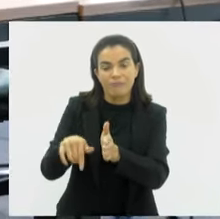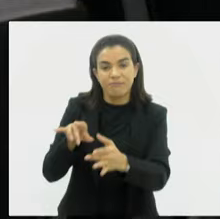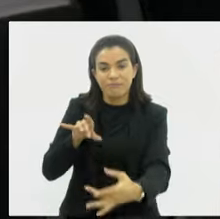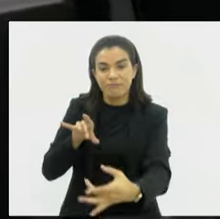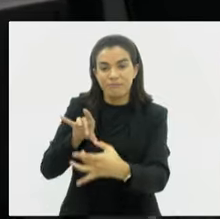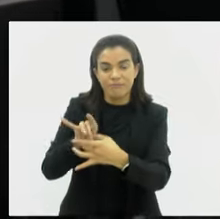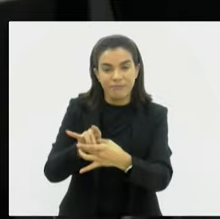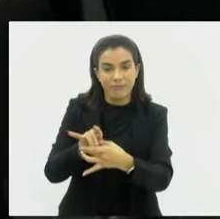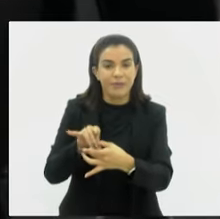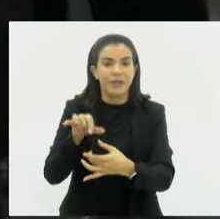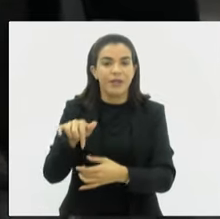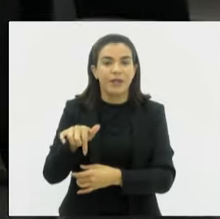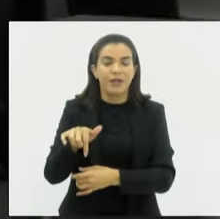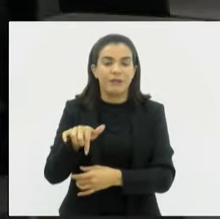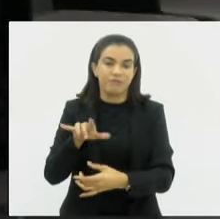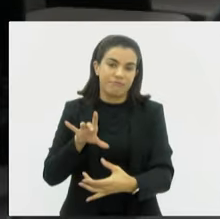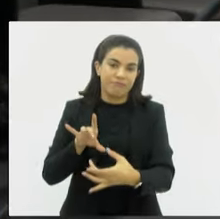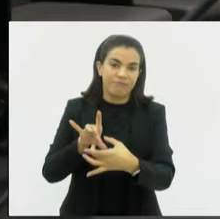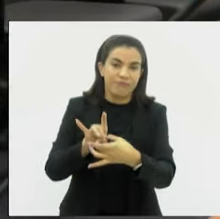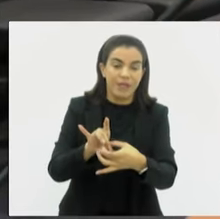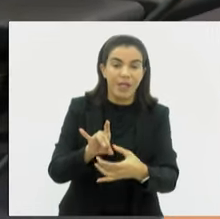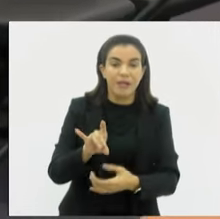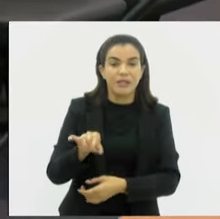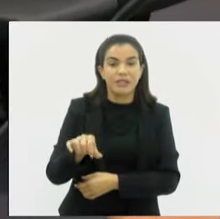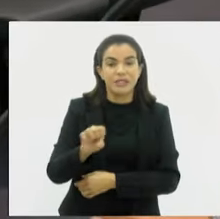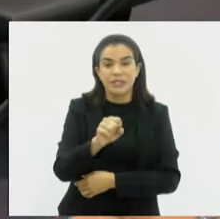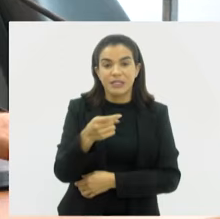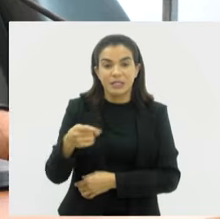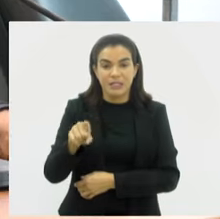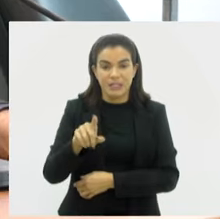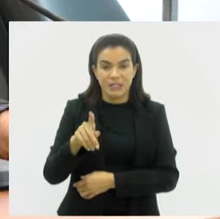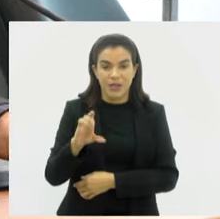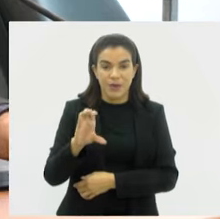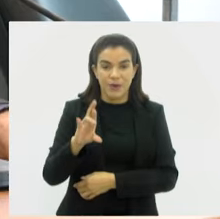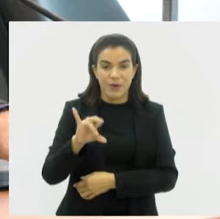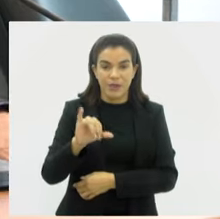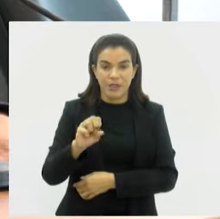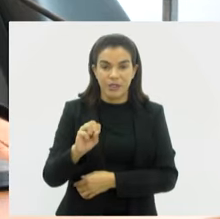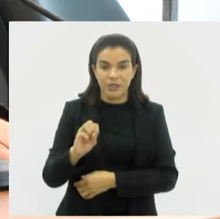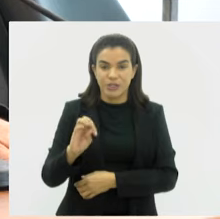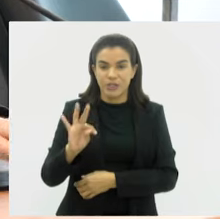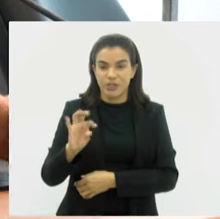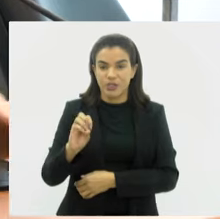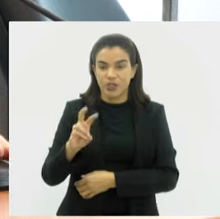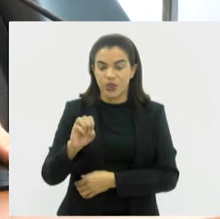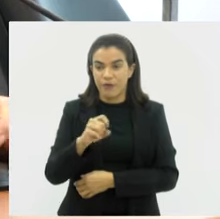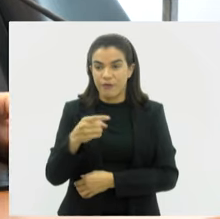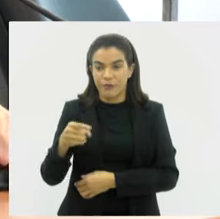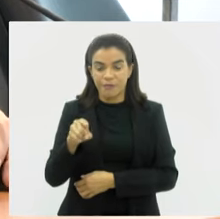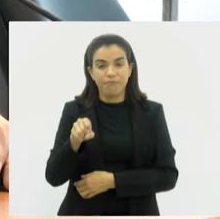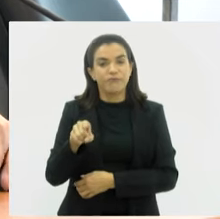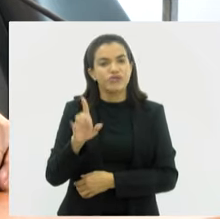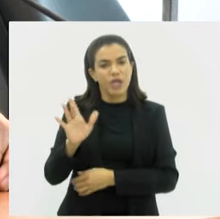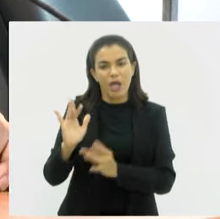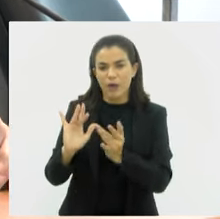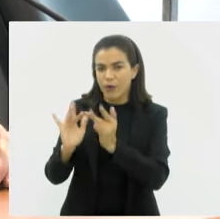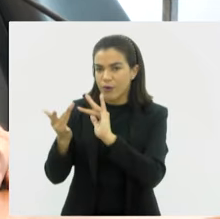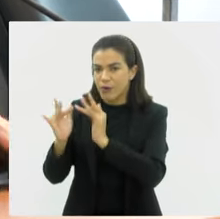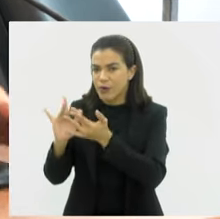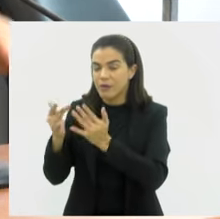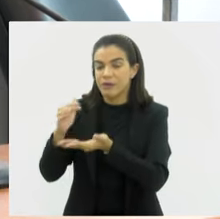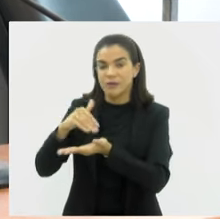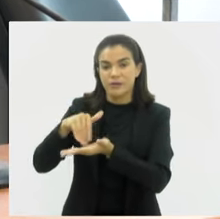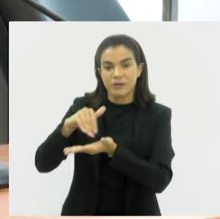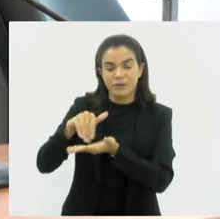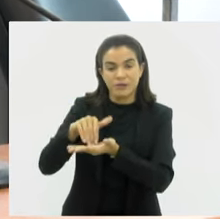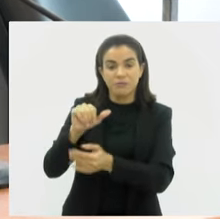modais através da interligação com a estação de São Cristóvão. Ele informou que já está em contato com o secretário e aguarda agora